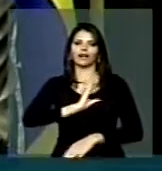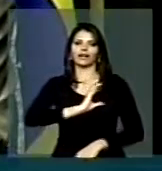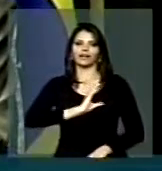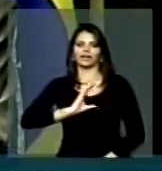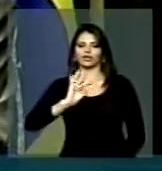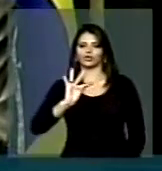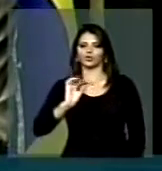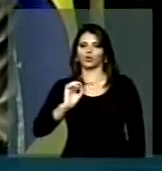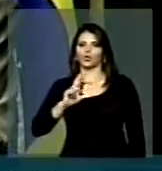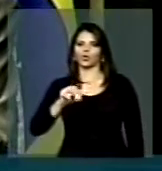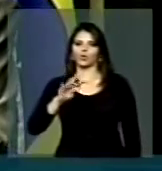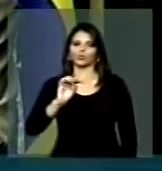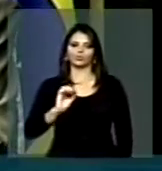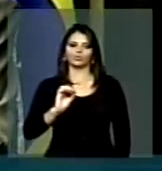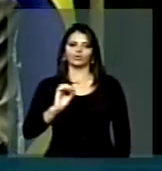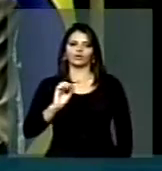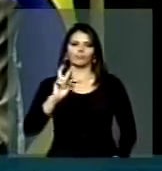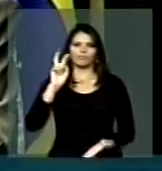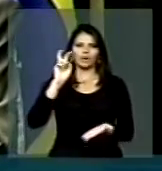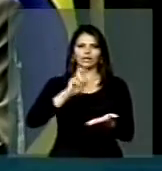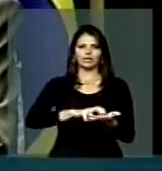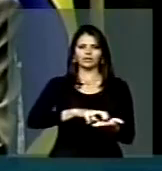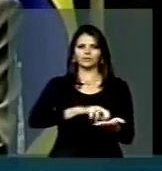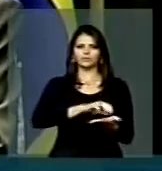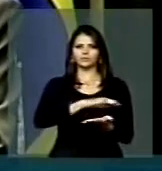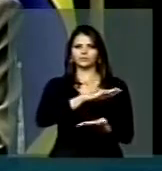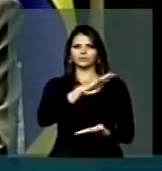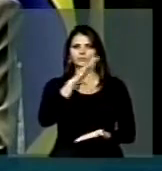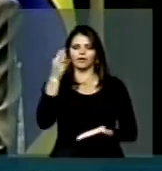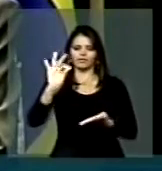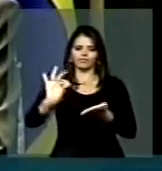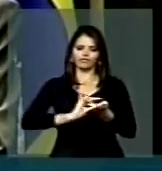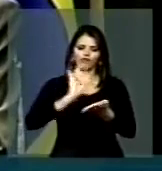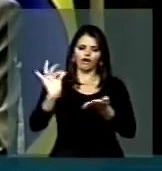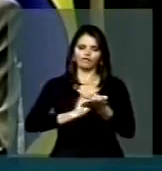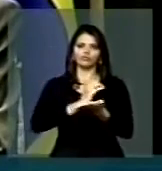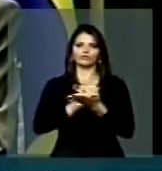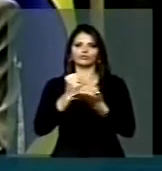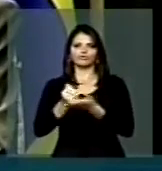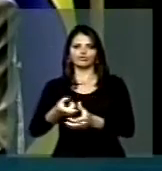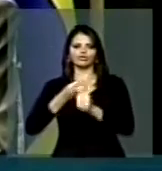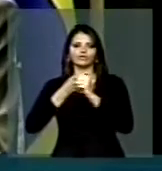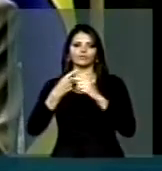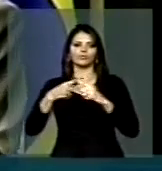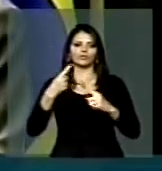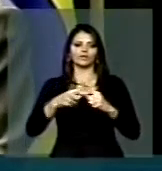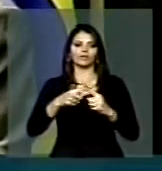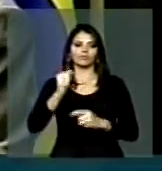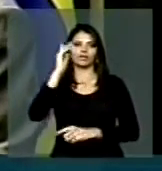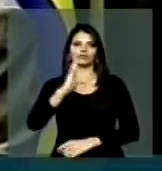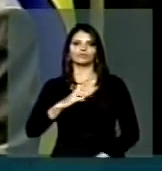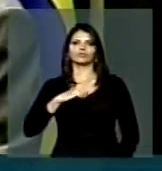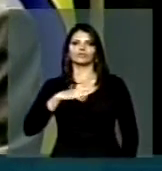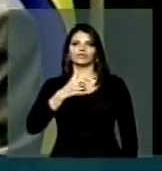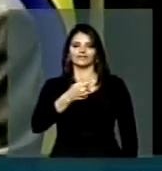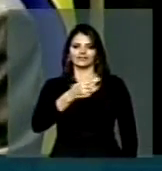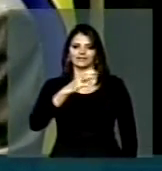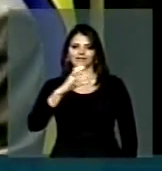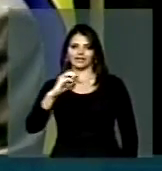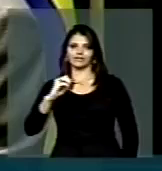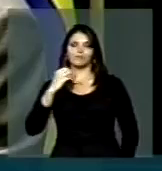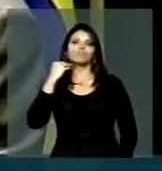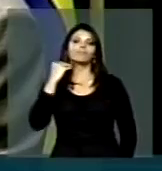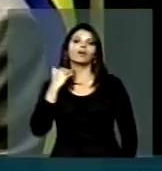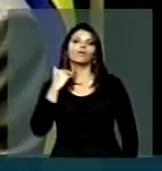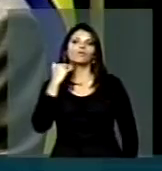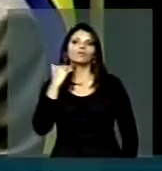e assinamos uma manhã inteira novos contratos de dívida, porque o Brasil tinha 700 bancos credores. Havia